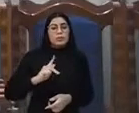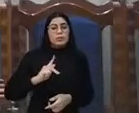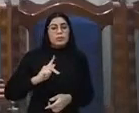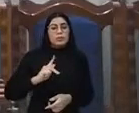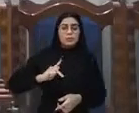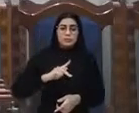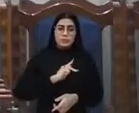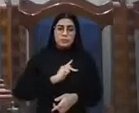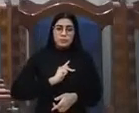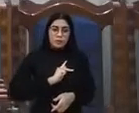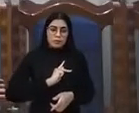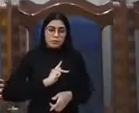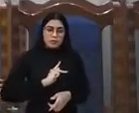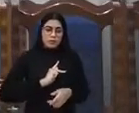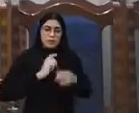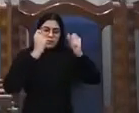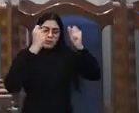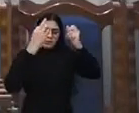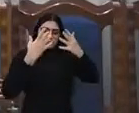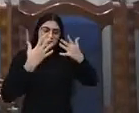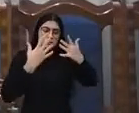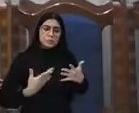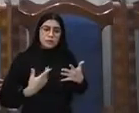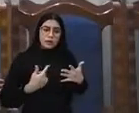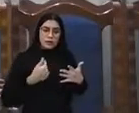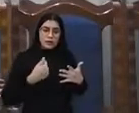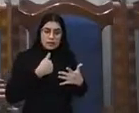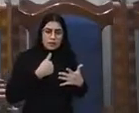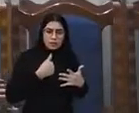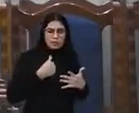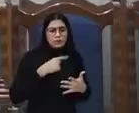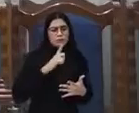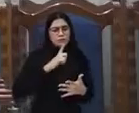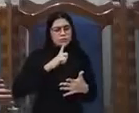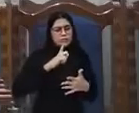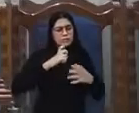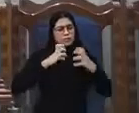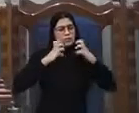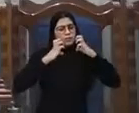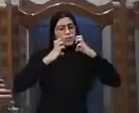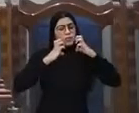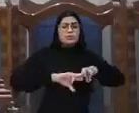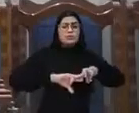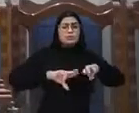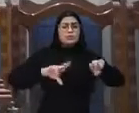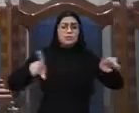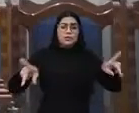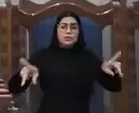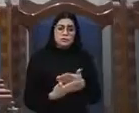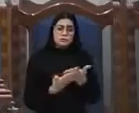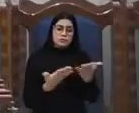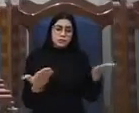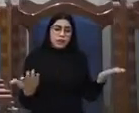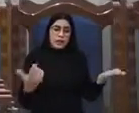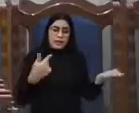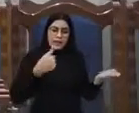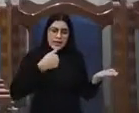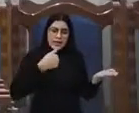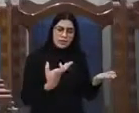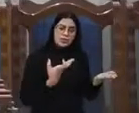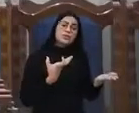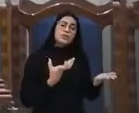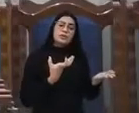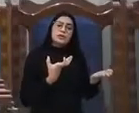pregar para aquela gente, glória a Deus. Paulo diz: olha, eu tenho uma mensagem para falar para vocês, eu quero lhes